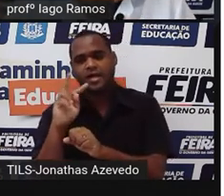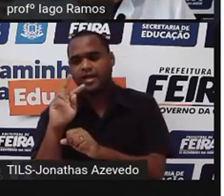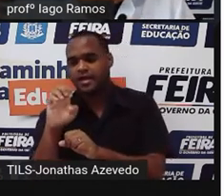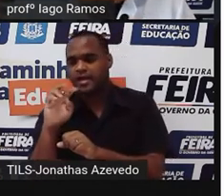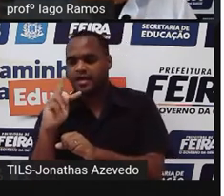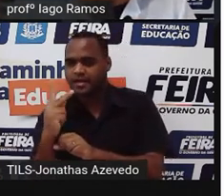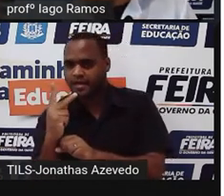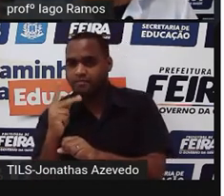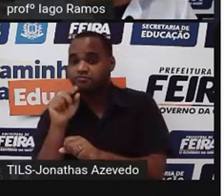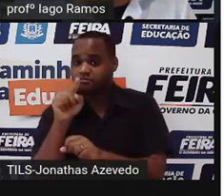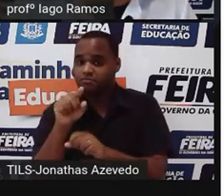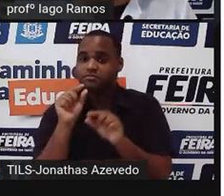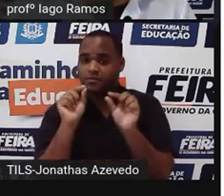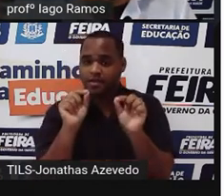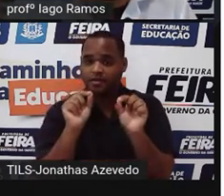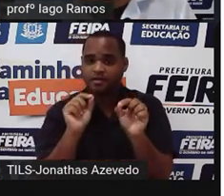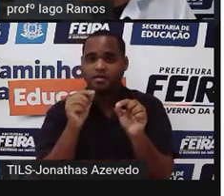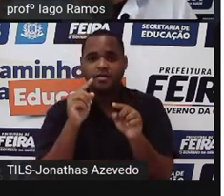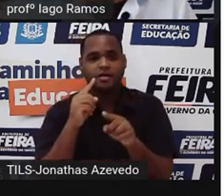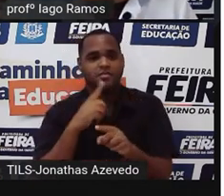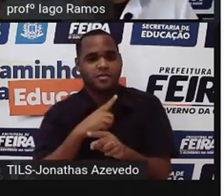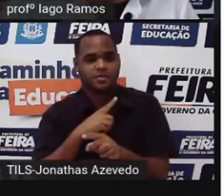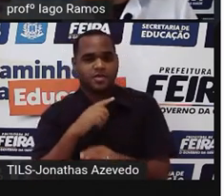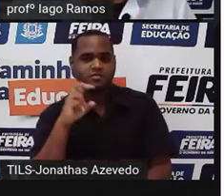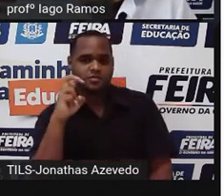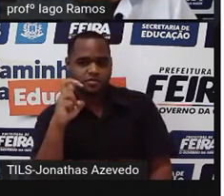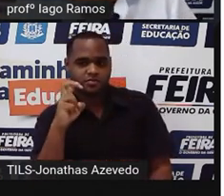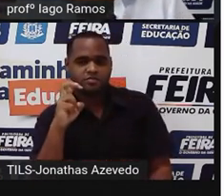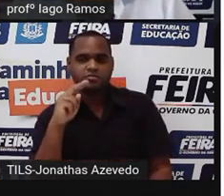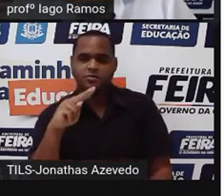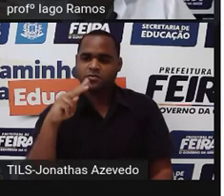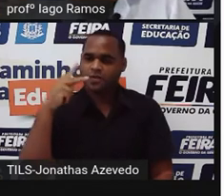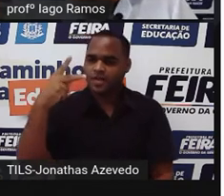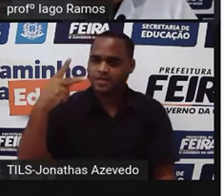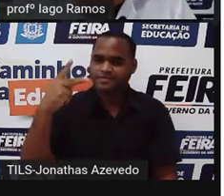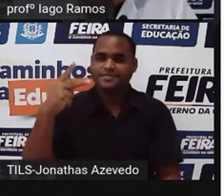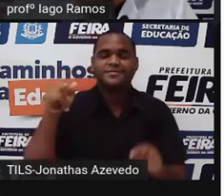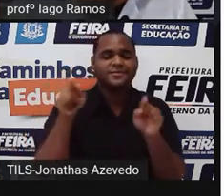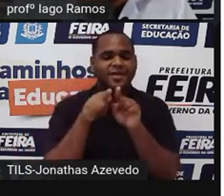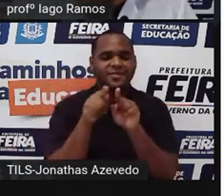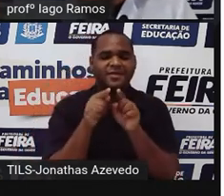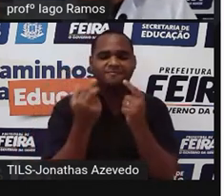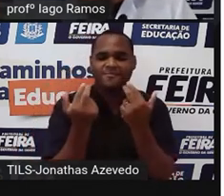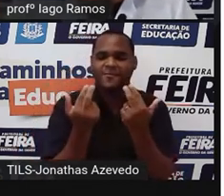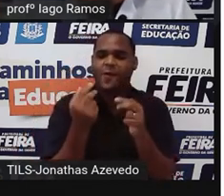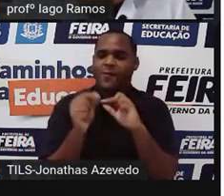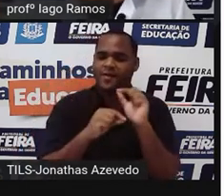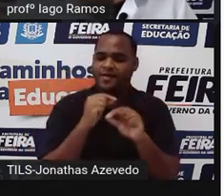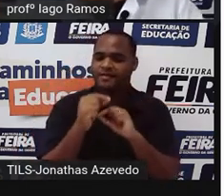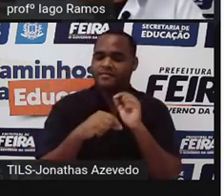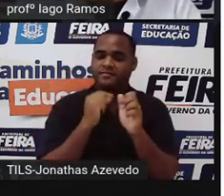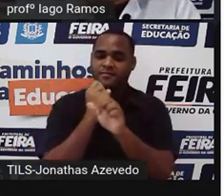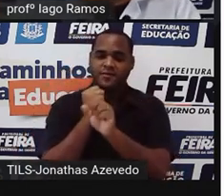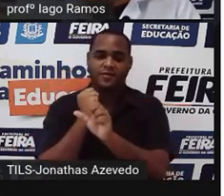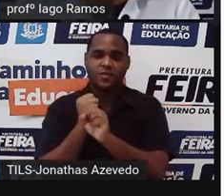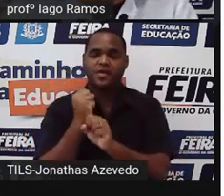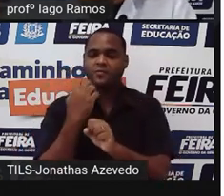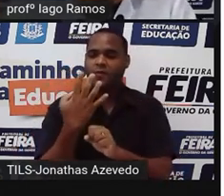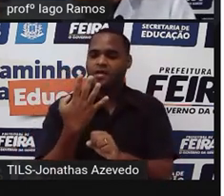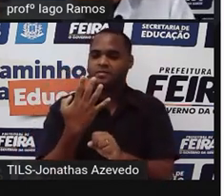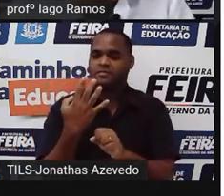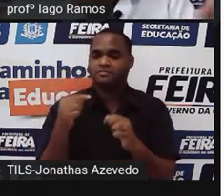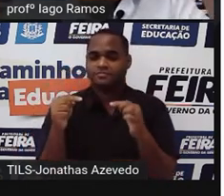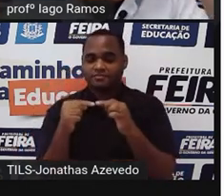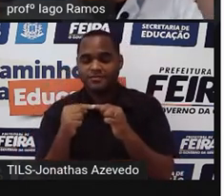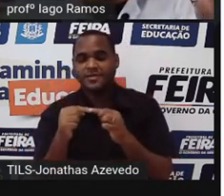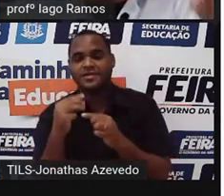2. Naquele caso, a hipotenusa 5 elevada a 2 está sendo igual à soma dos catetos 4 e